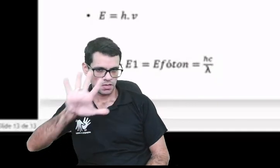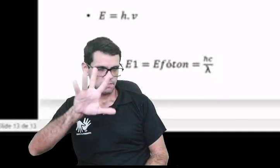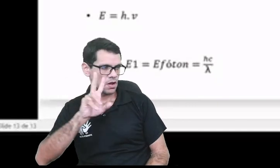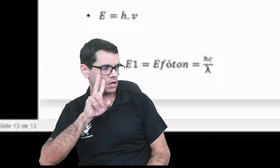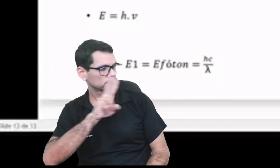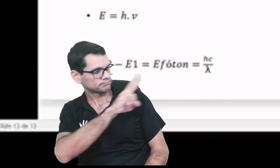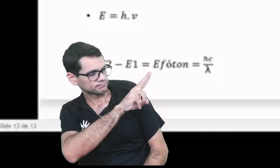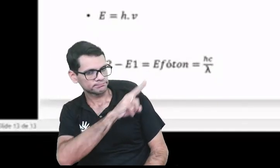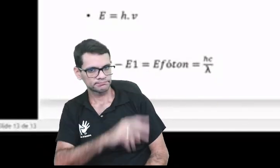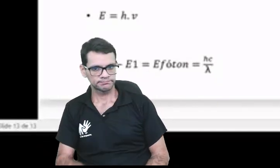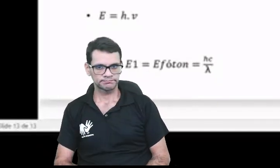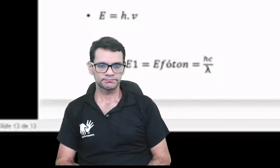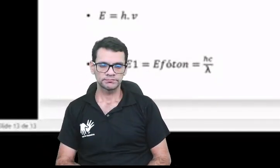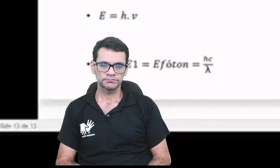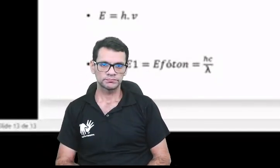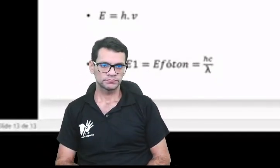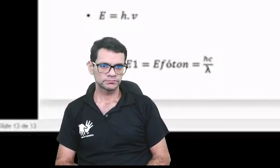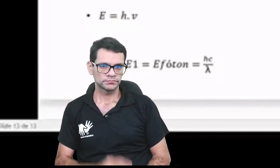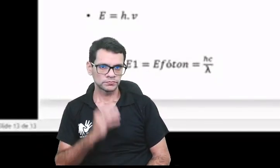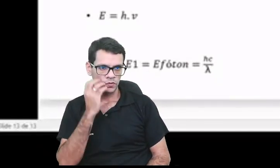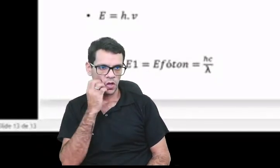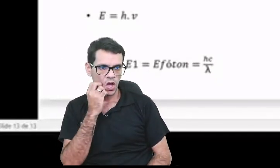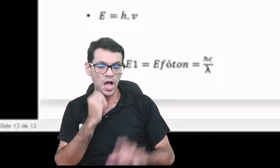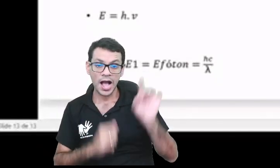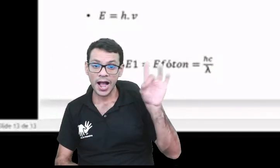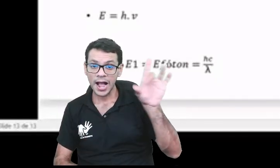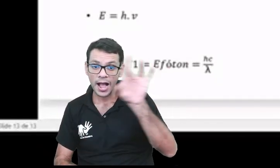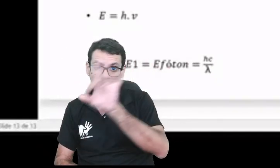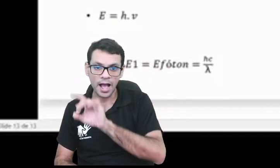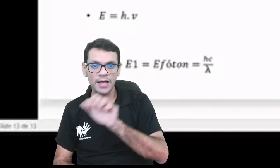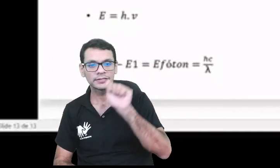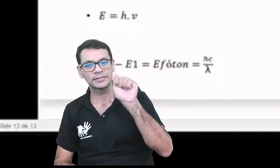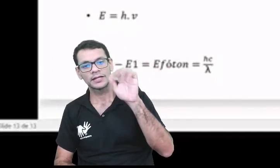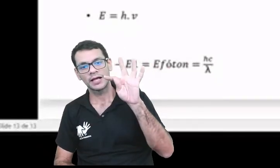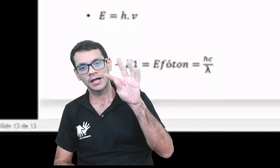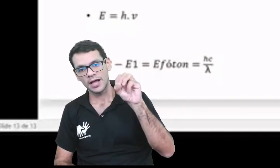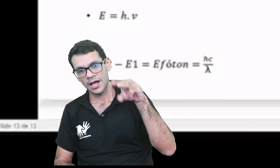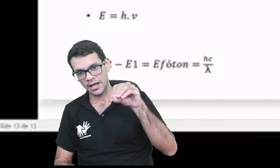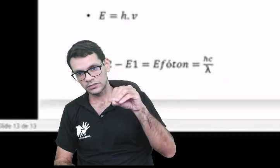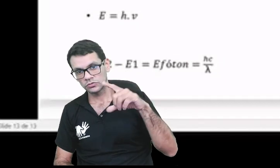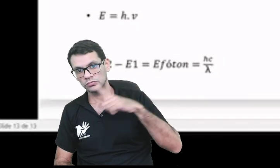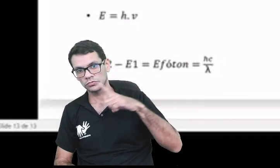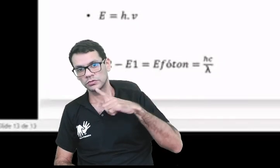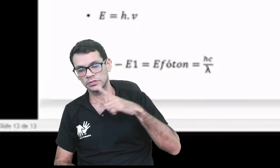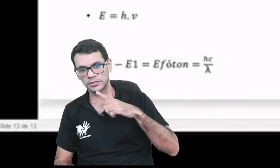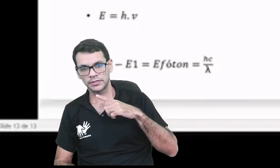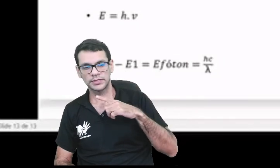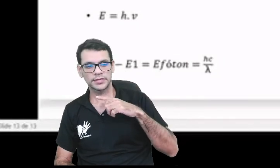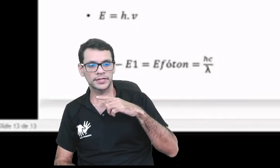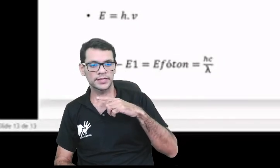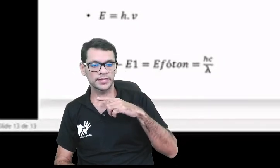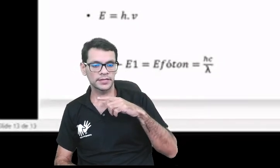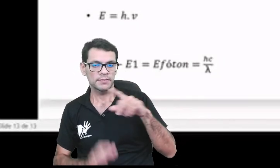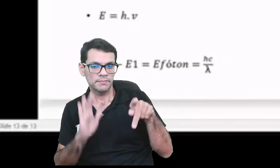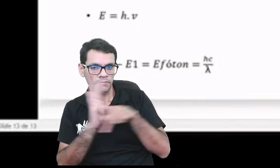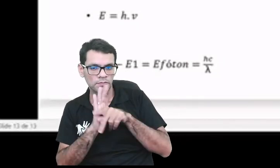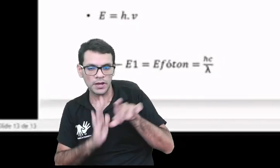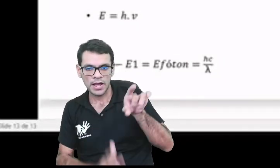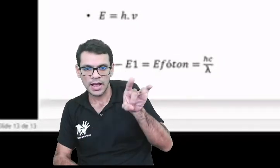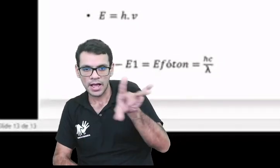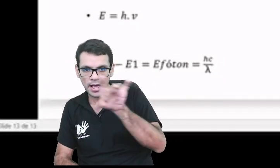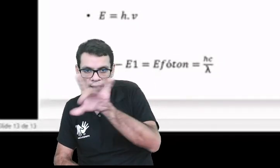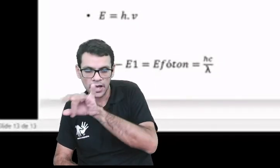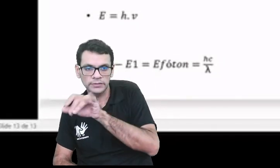Então, cada átomo tem disponível um conjunto de energias quantizada ou níveis de energias para seus elétrons.